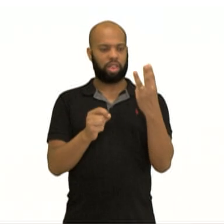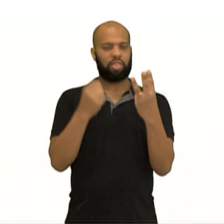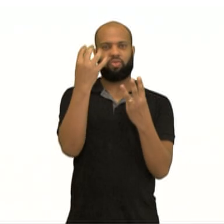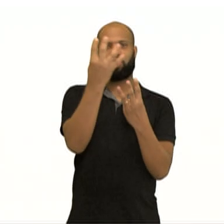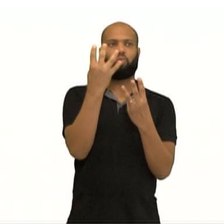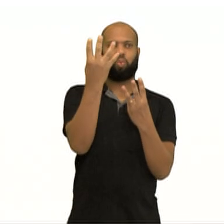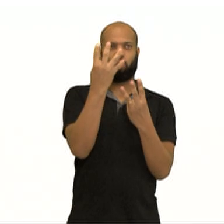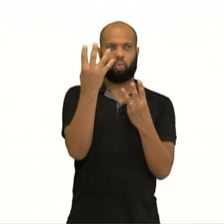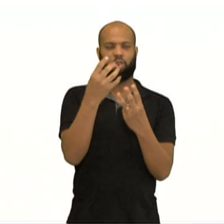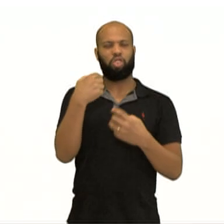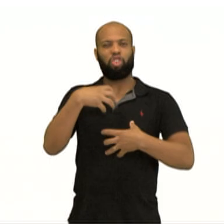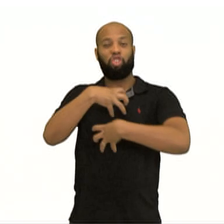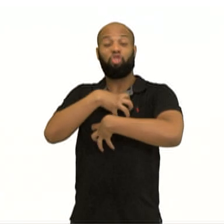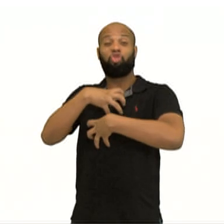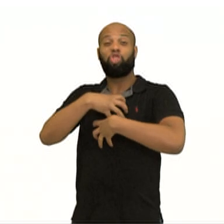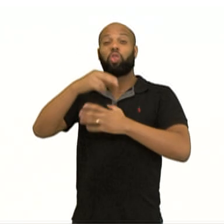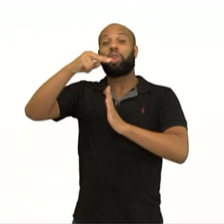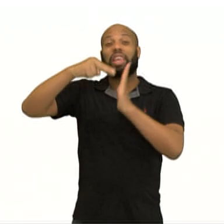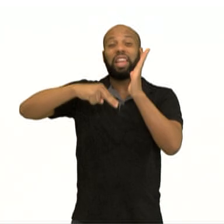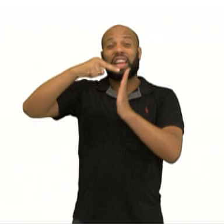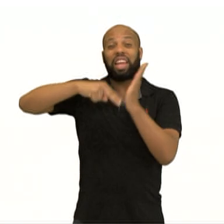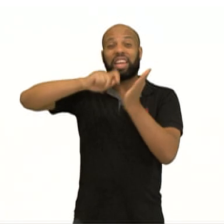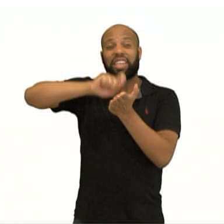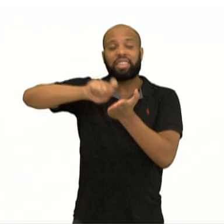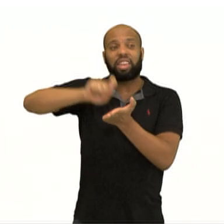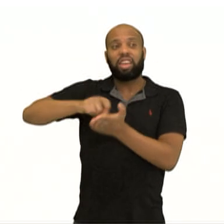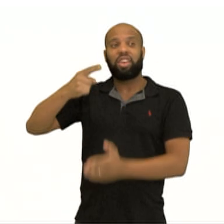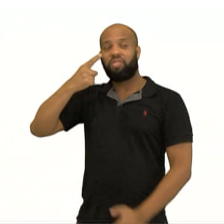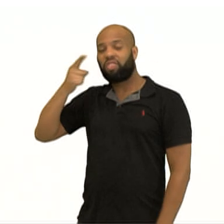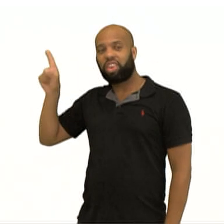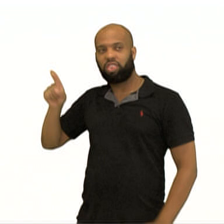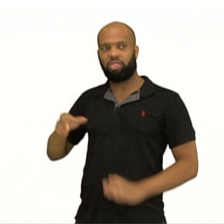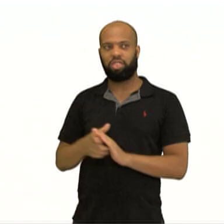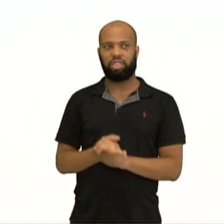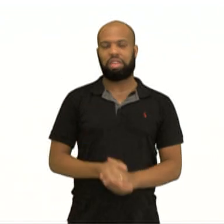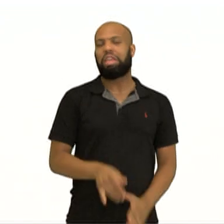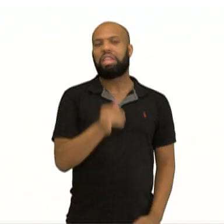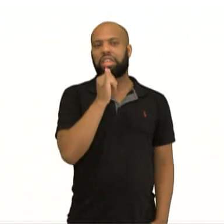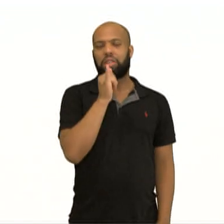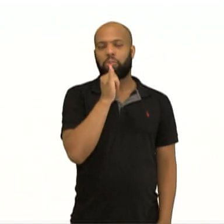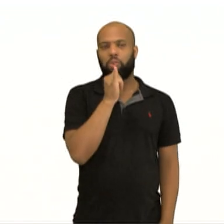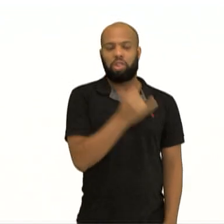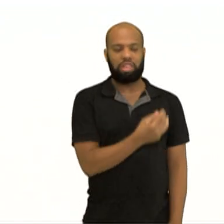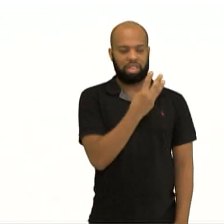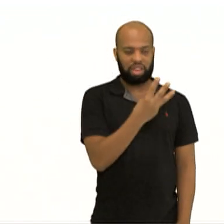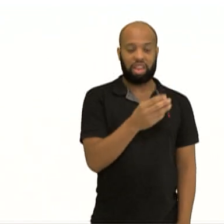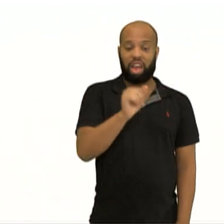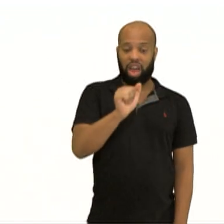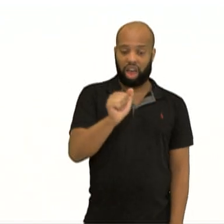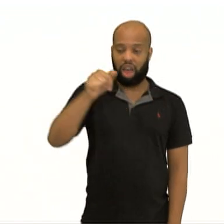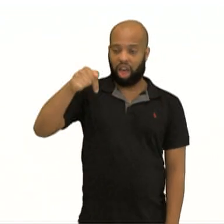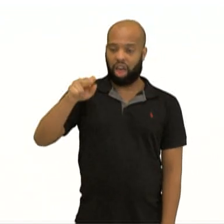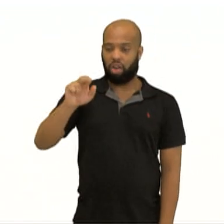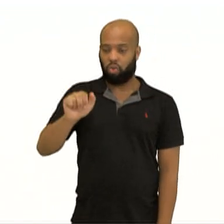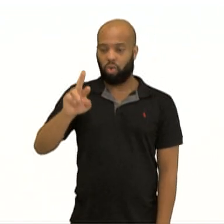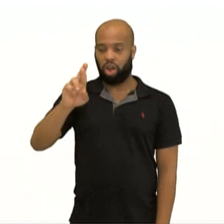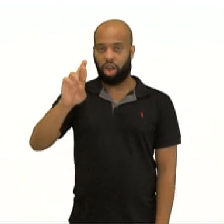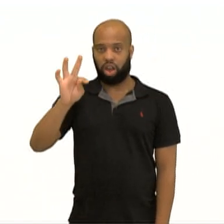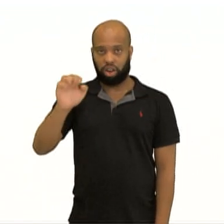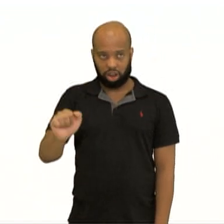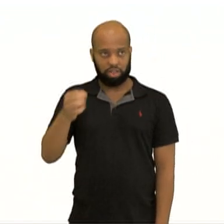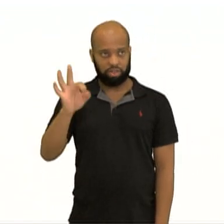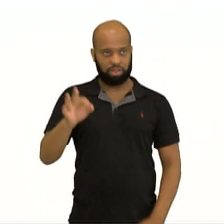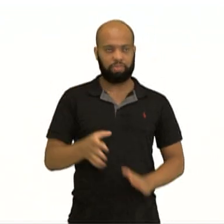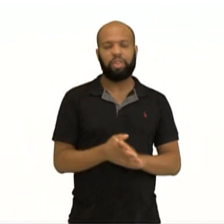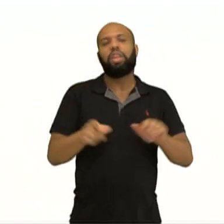professora, eu não pus assim, elevado... 3 à quarta, tá certo? Tá certo também. 4 ao quadrado e